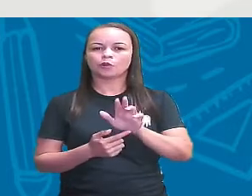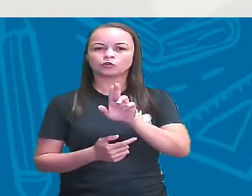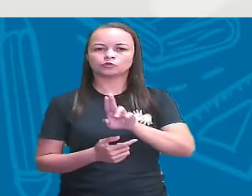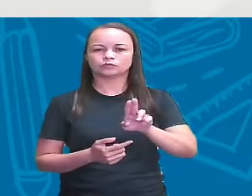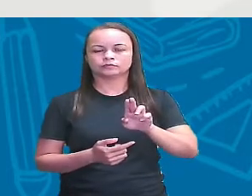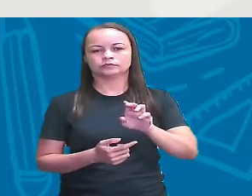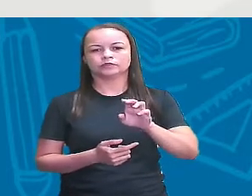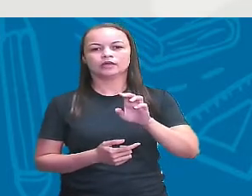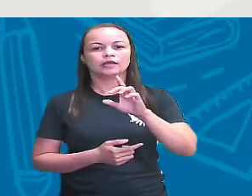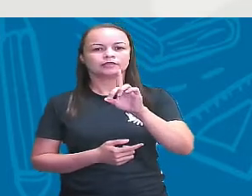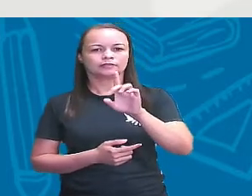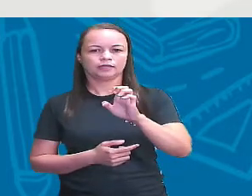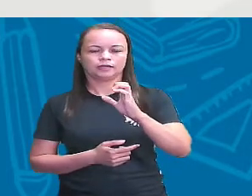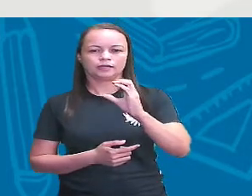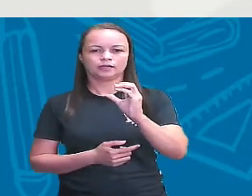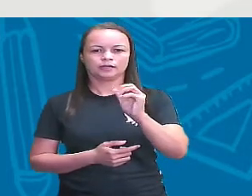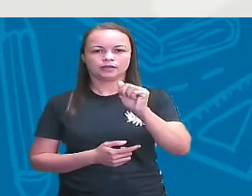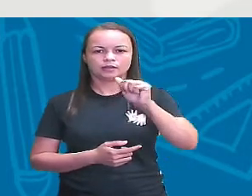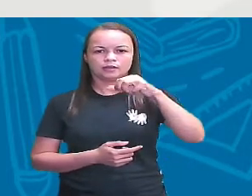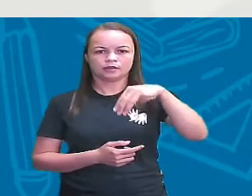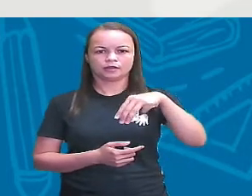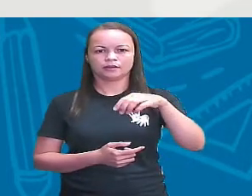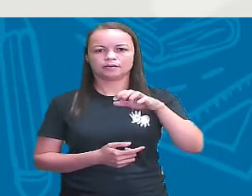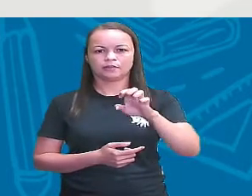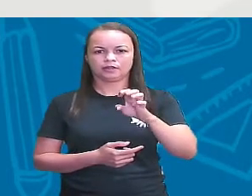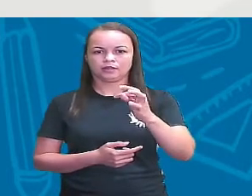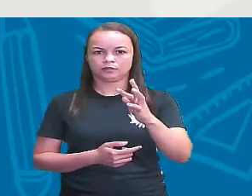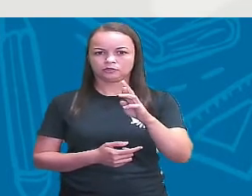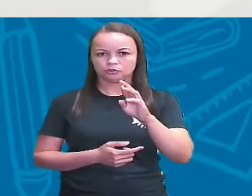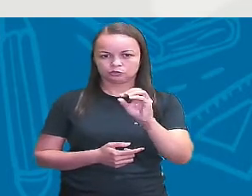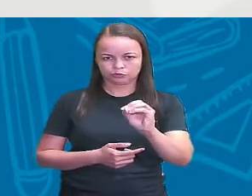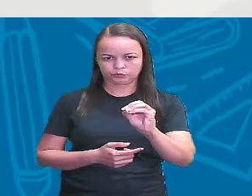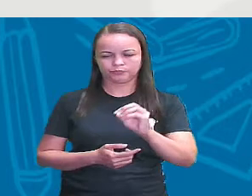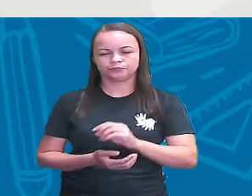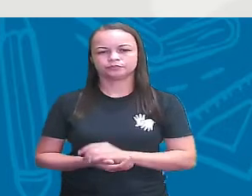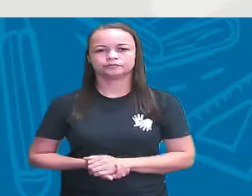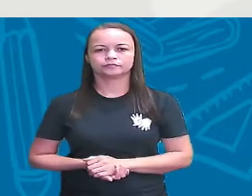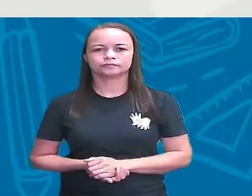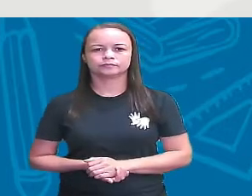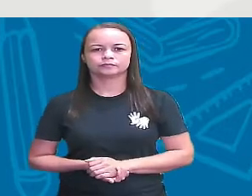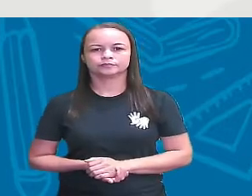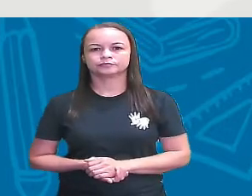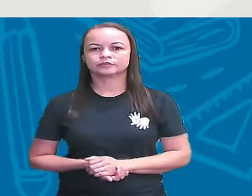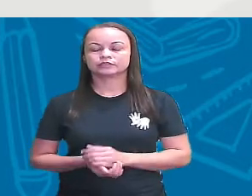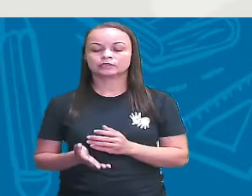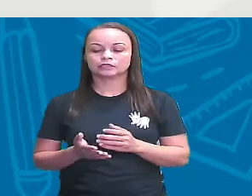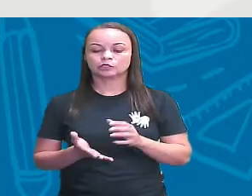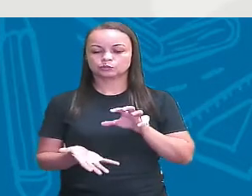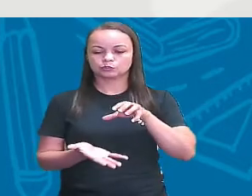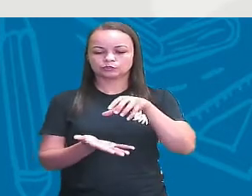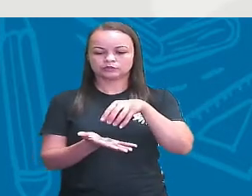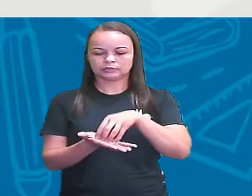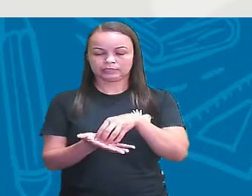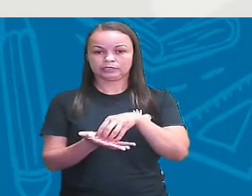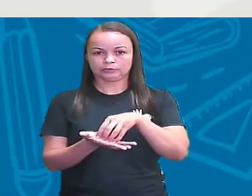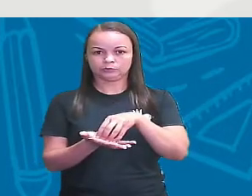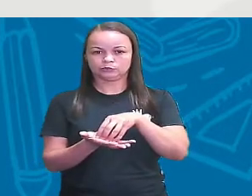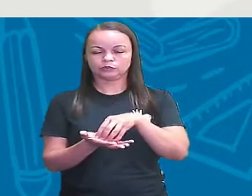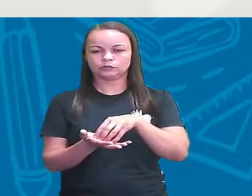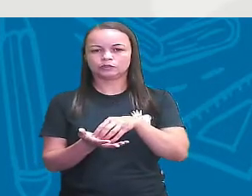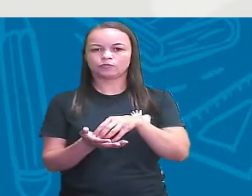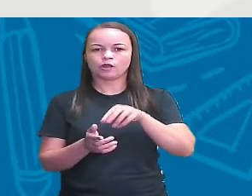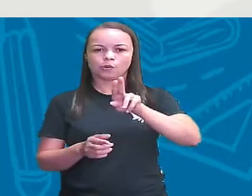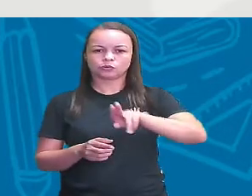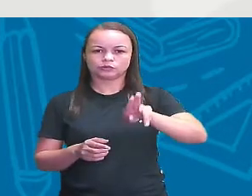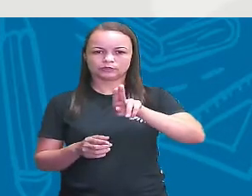o decâmetro, representar o decâmetro. No centro dele, com uma unidade de